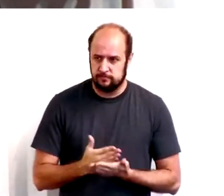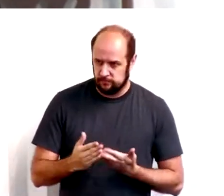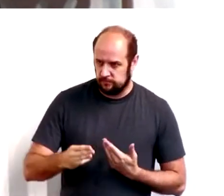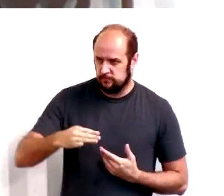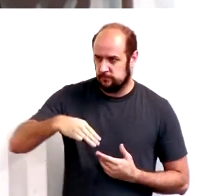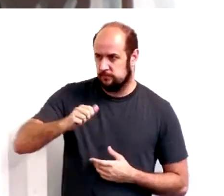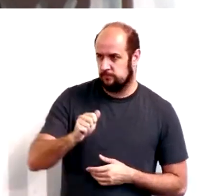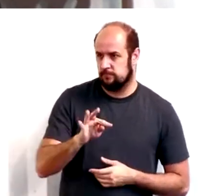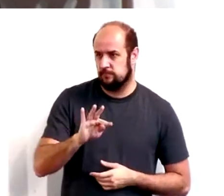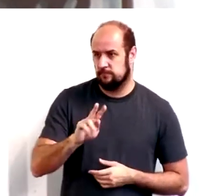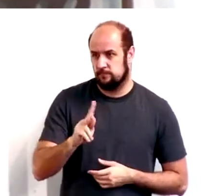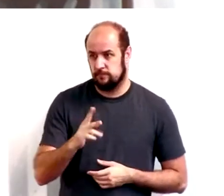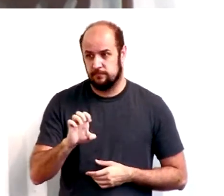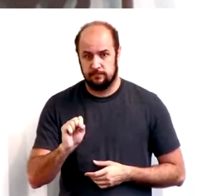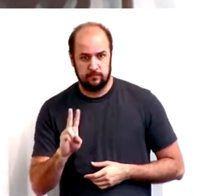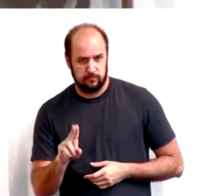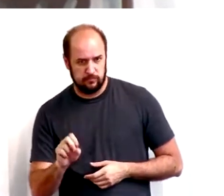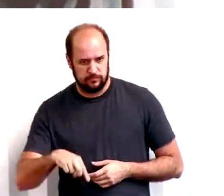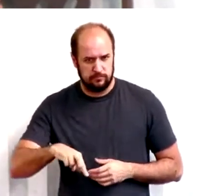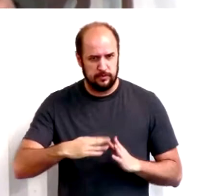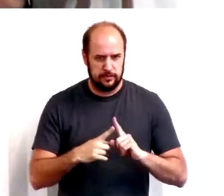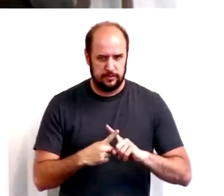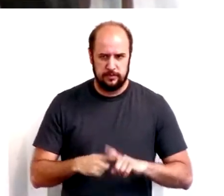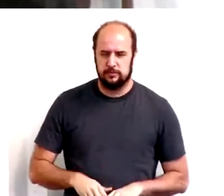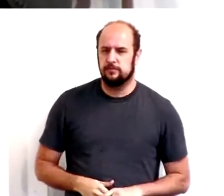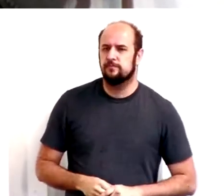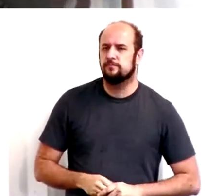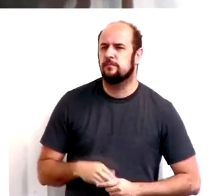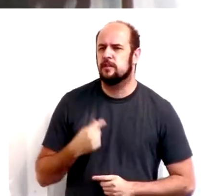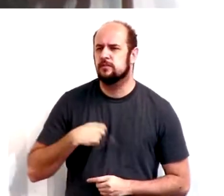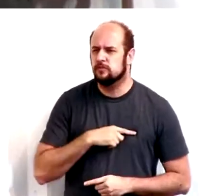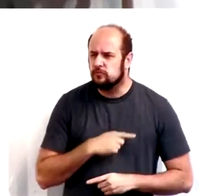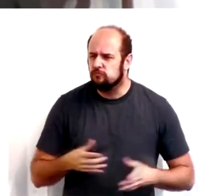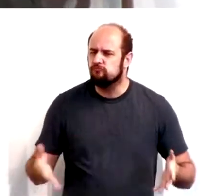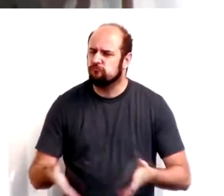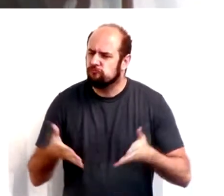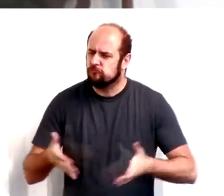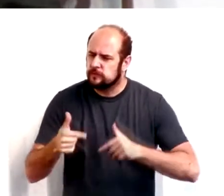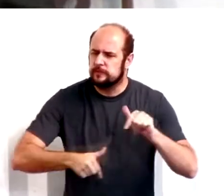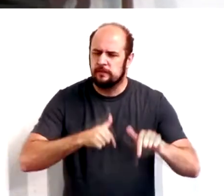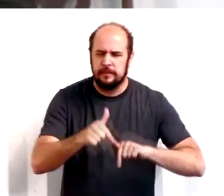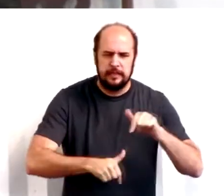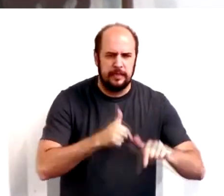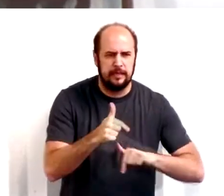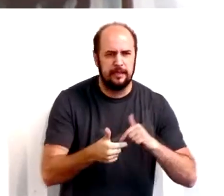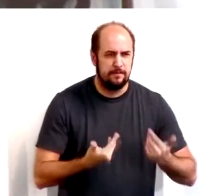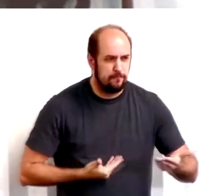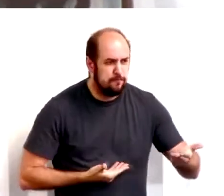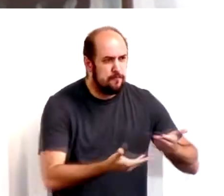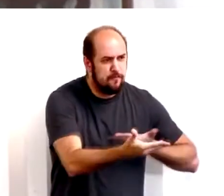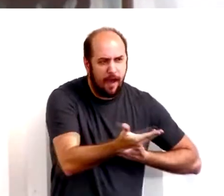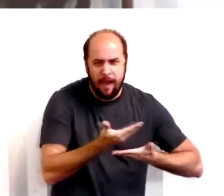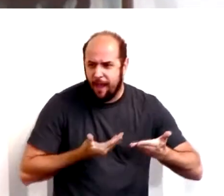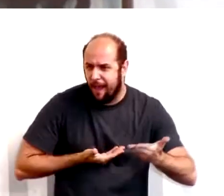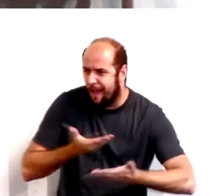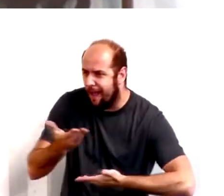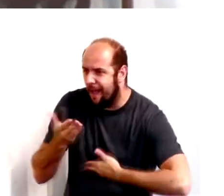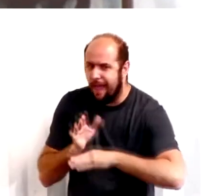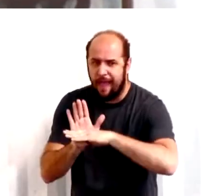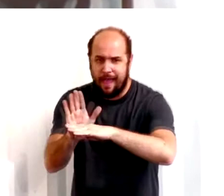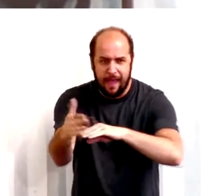Mateus, tentando fazer com que nós possamos servir uns aos outros, ajudando uns aos outros